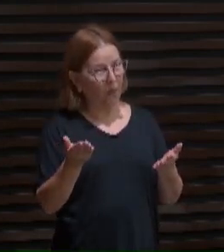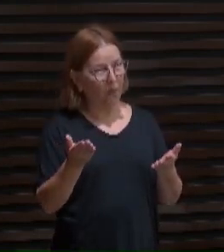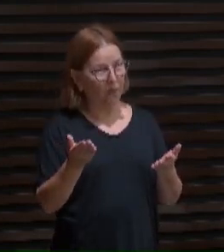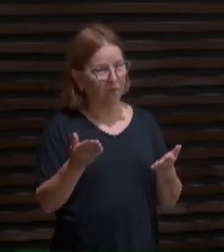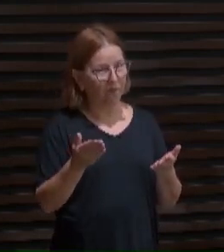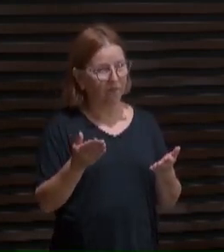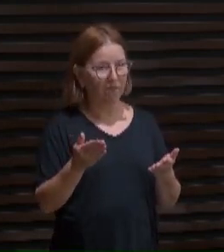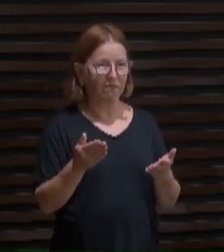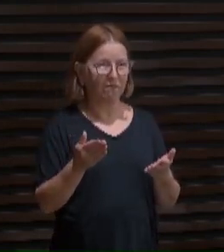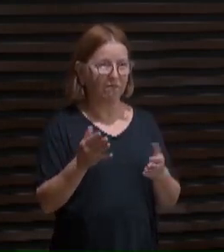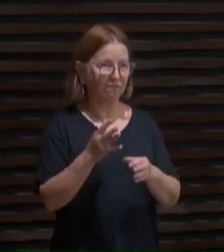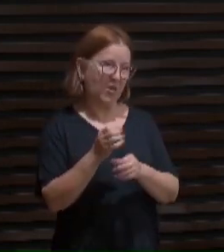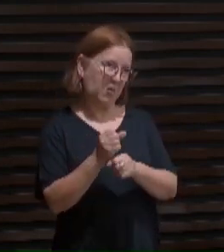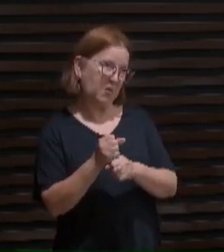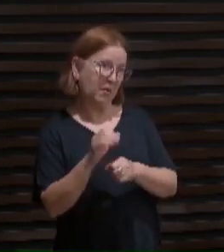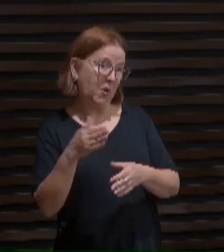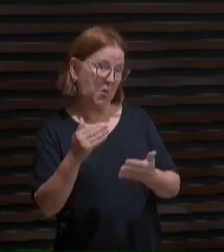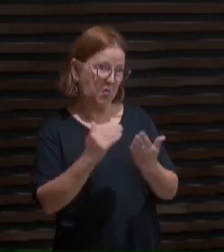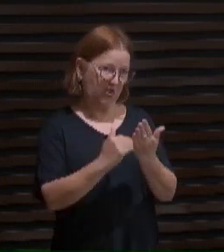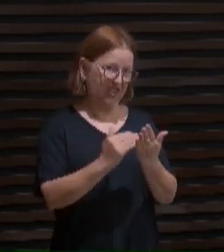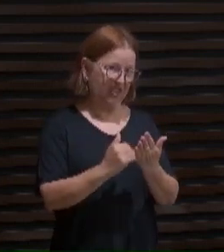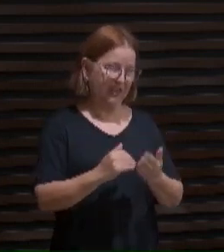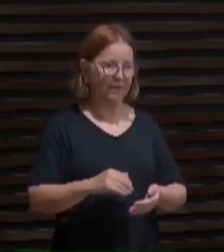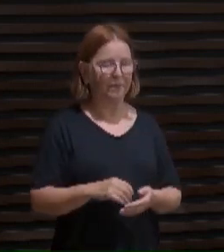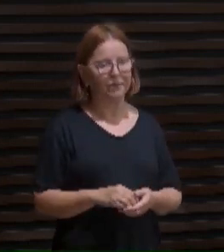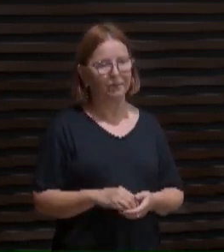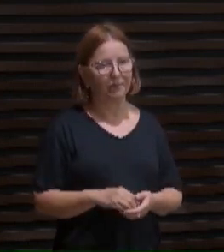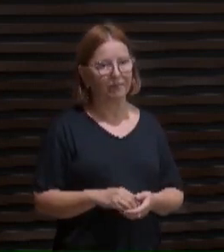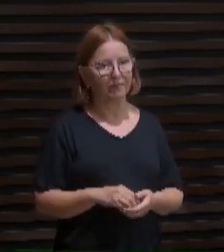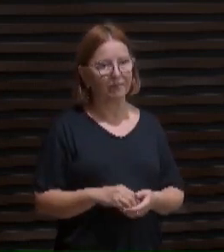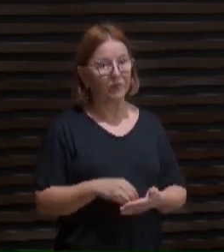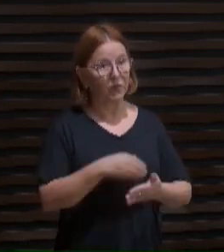atalhos. Todos estes vão levar à cultura da serpente.